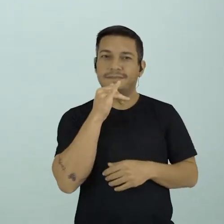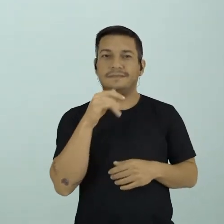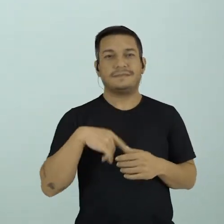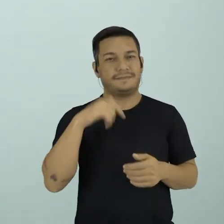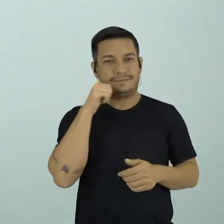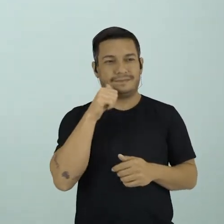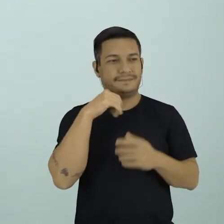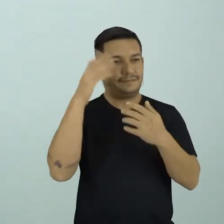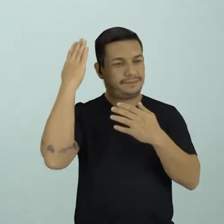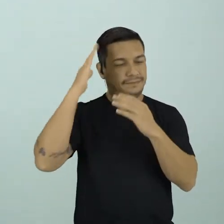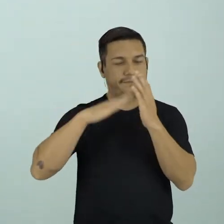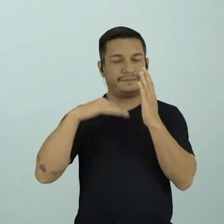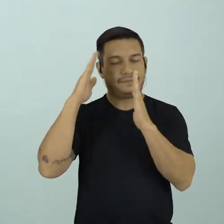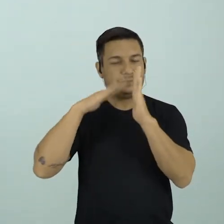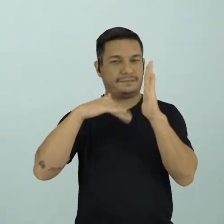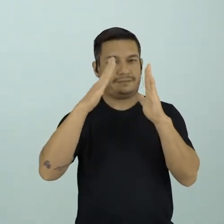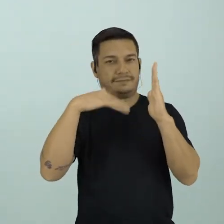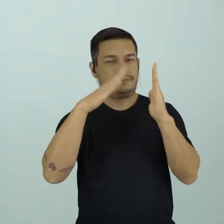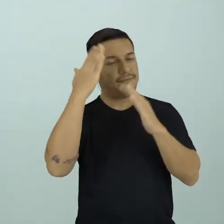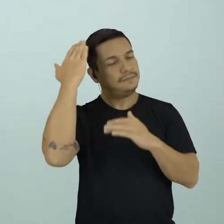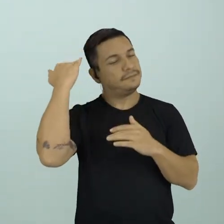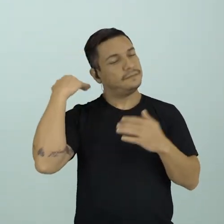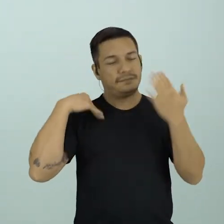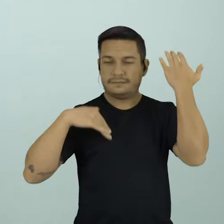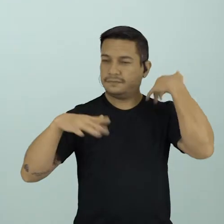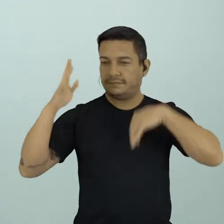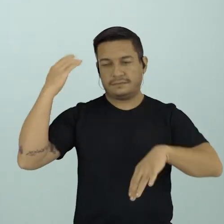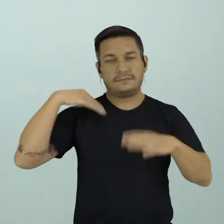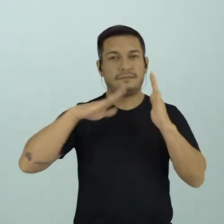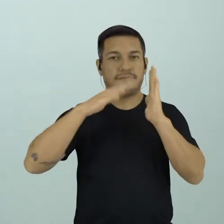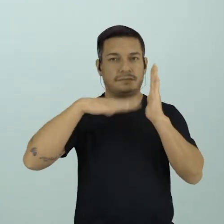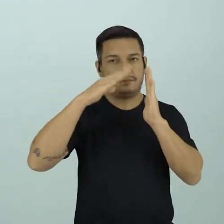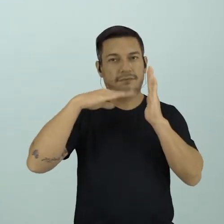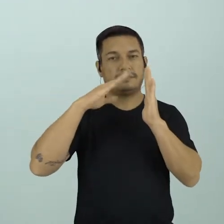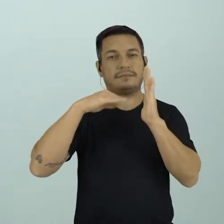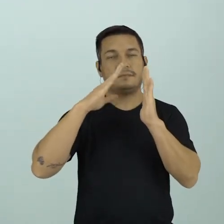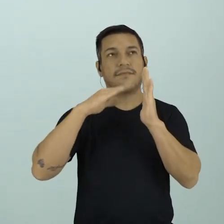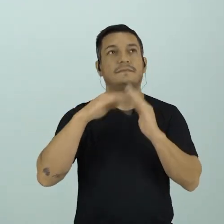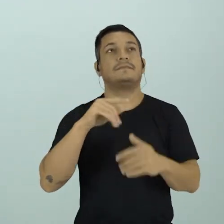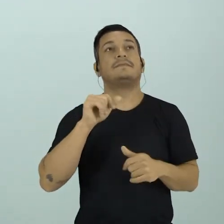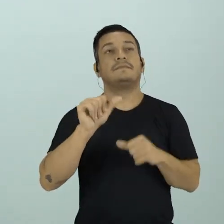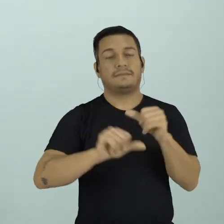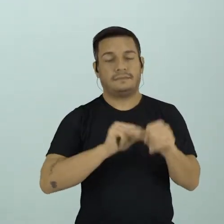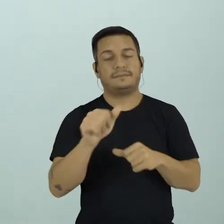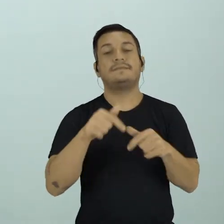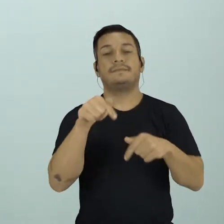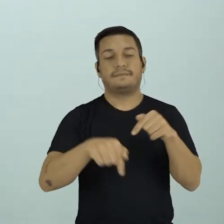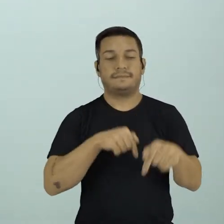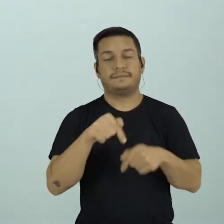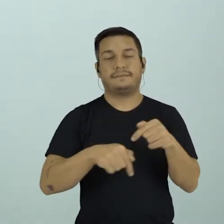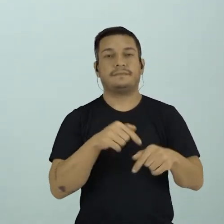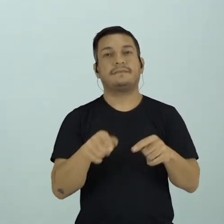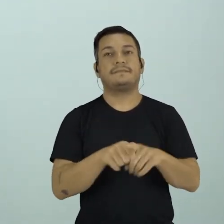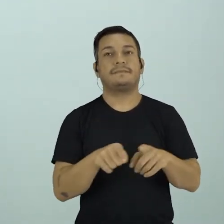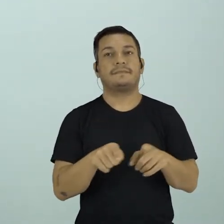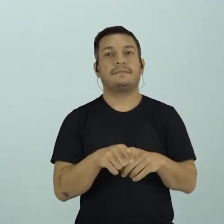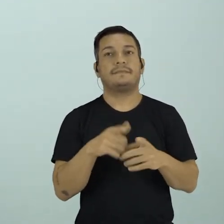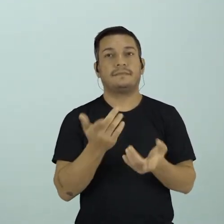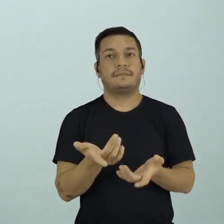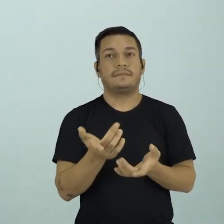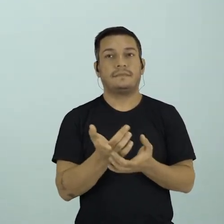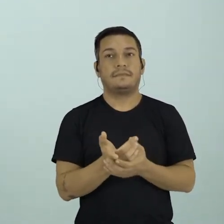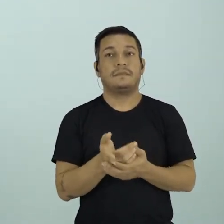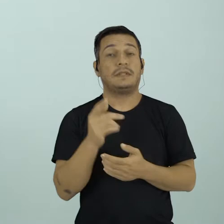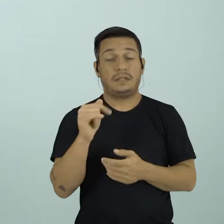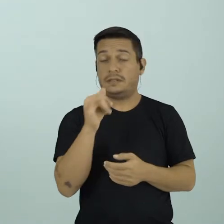costuma ver muito esse processo no nosso dia a dia, é uma transformação química irreversível.